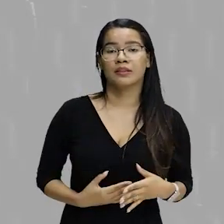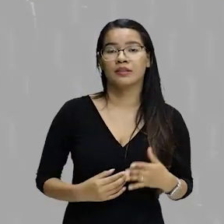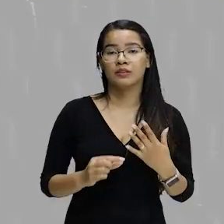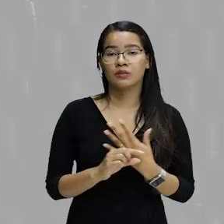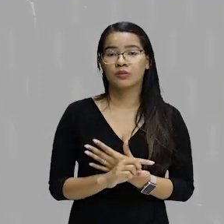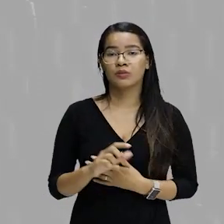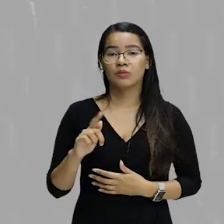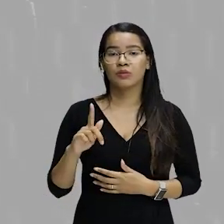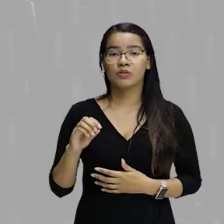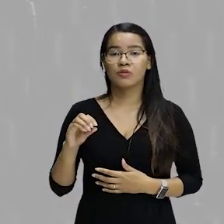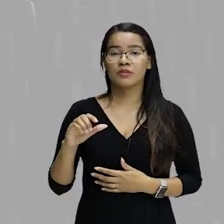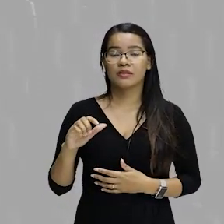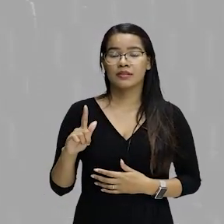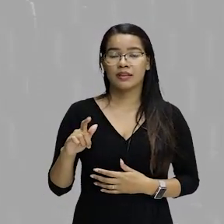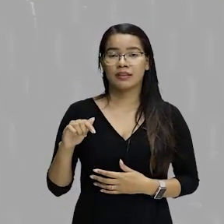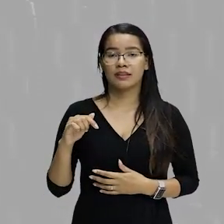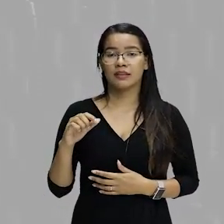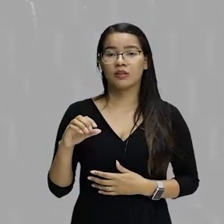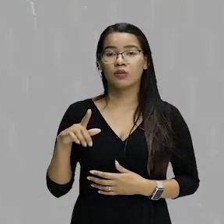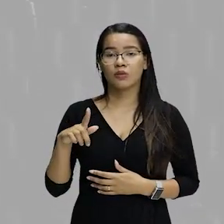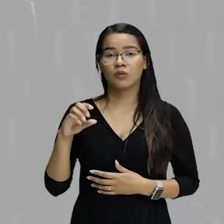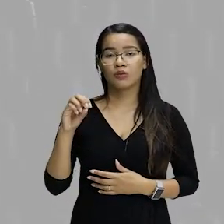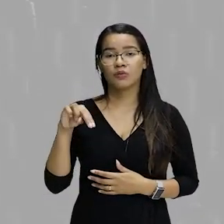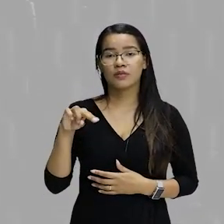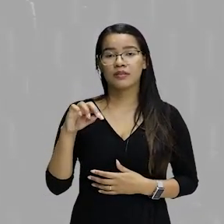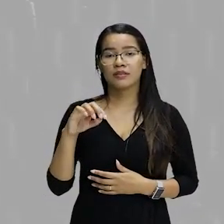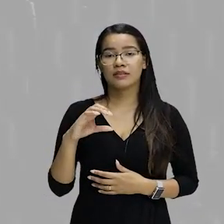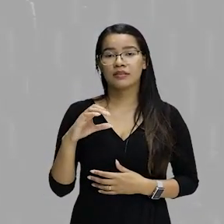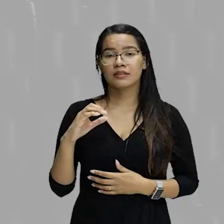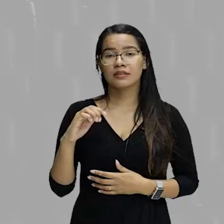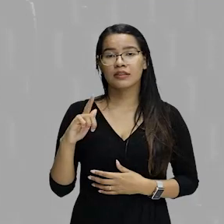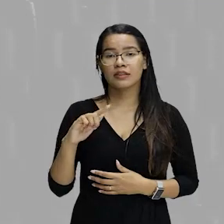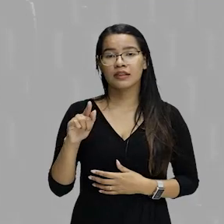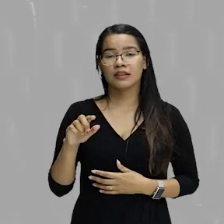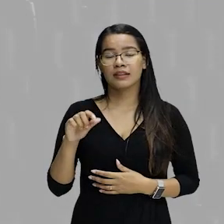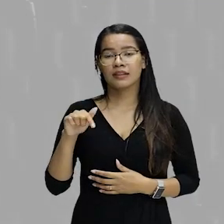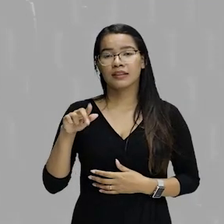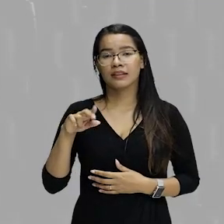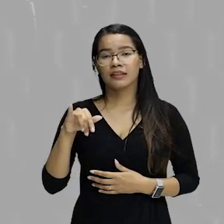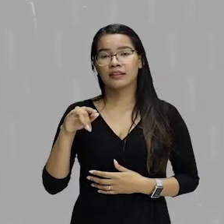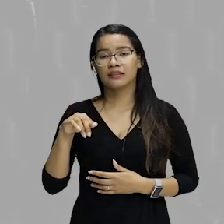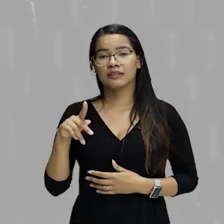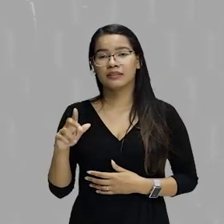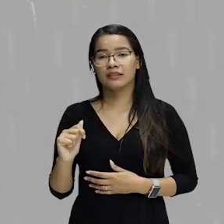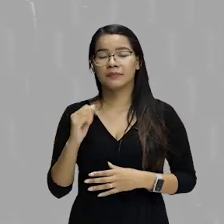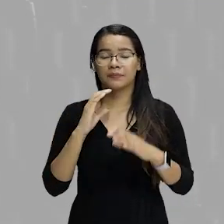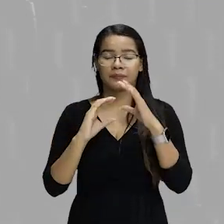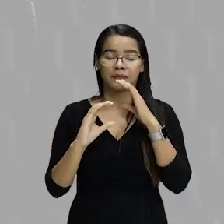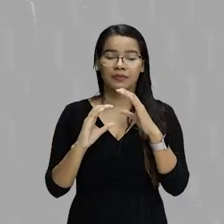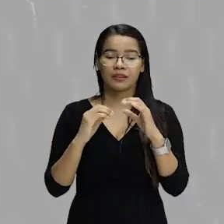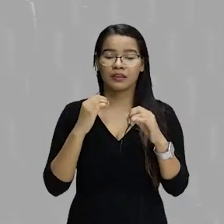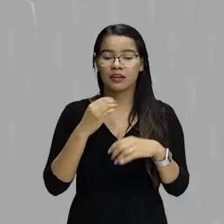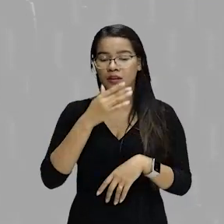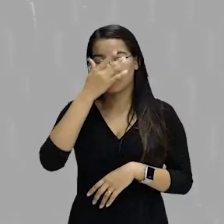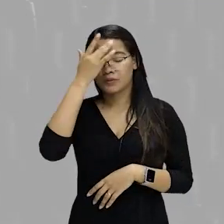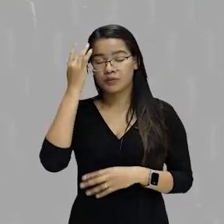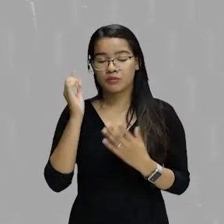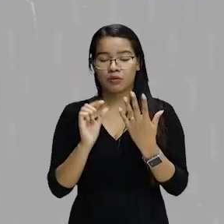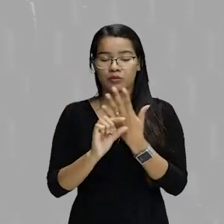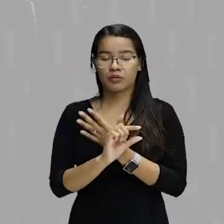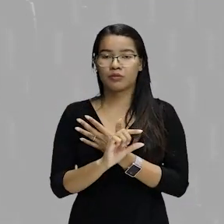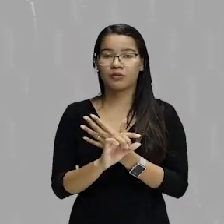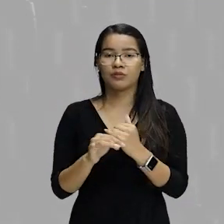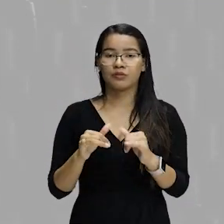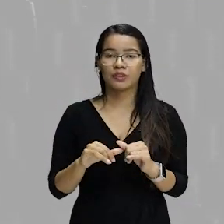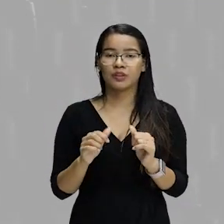O Que É, O Que É. Nessa canção, o eu lírico fala que ele fica com a pureza das